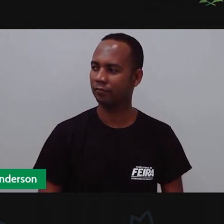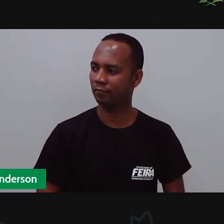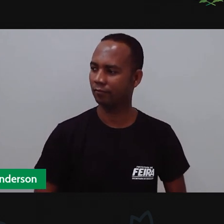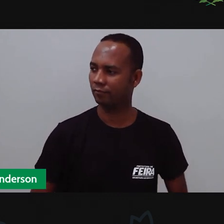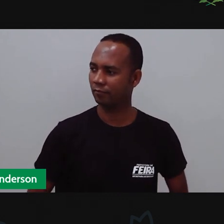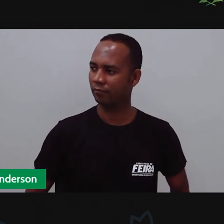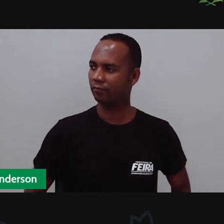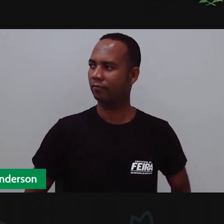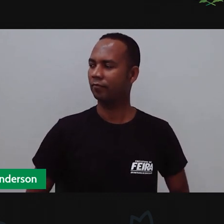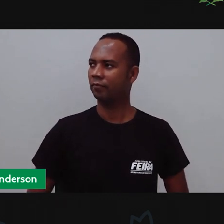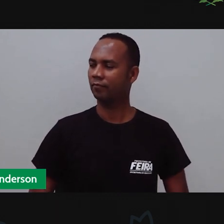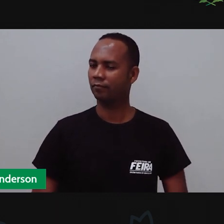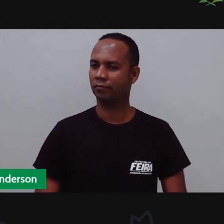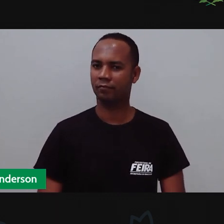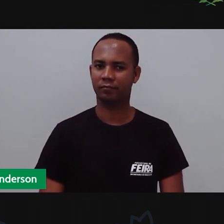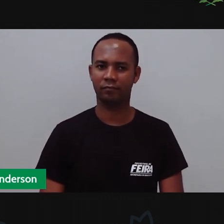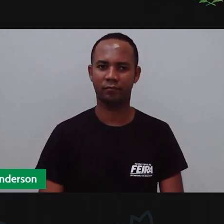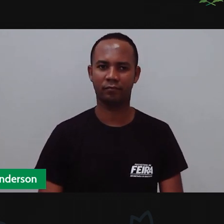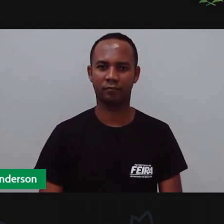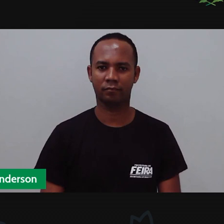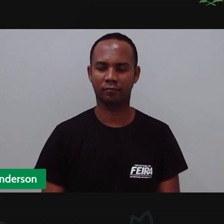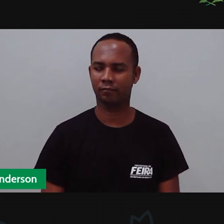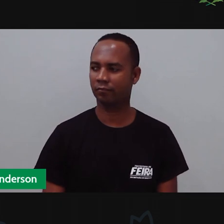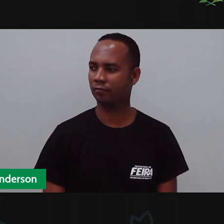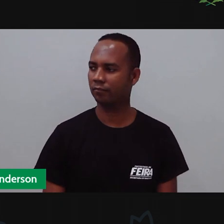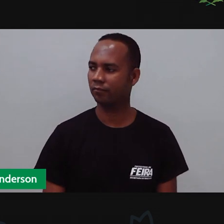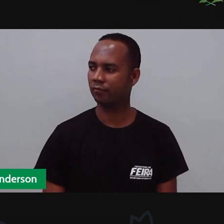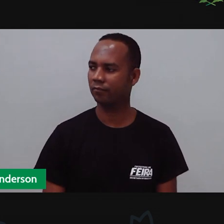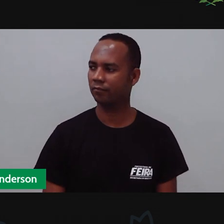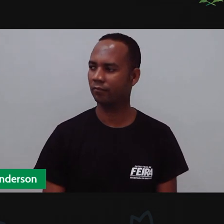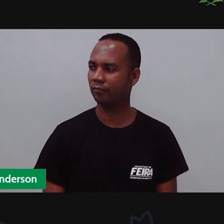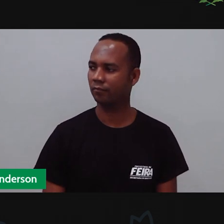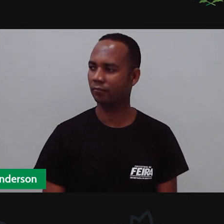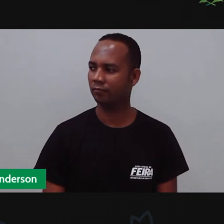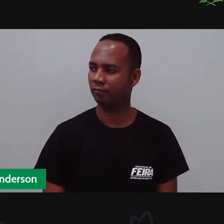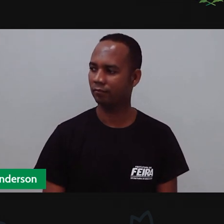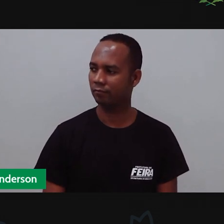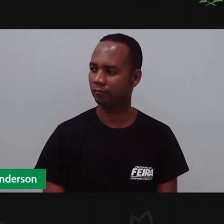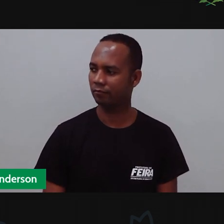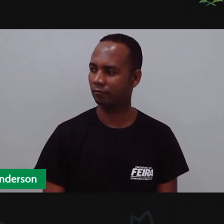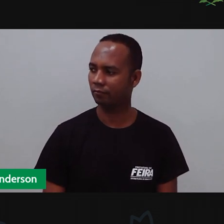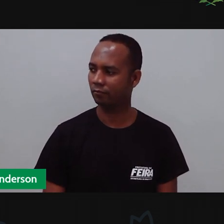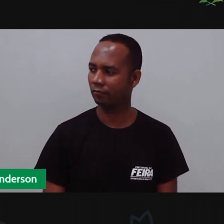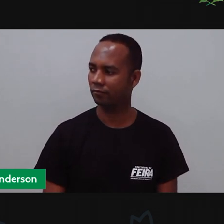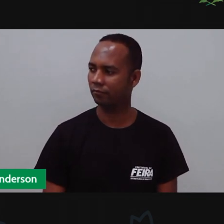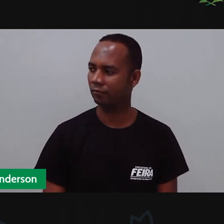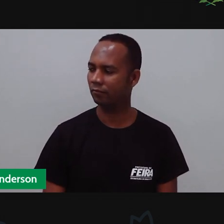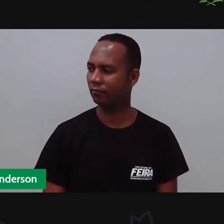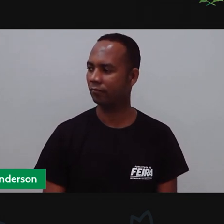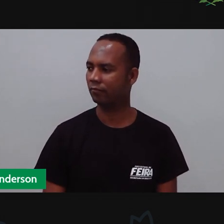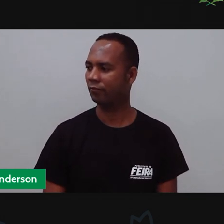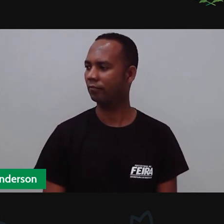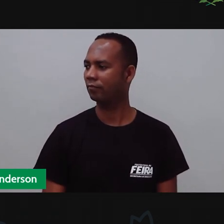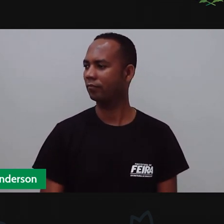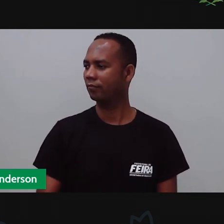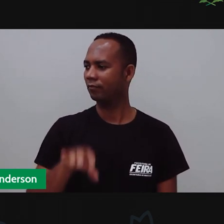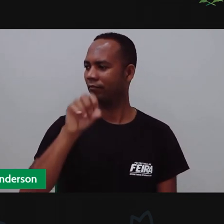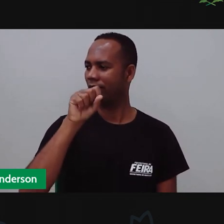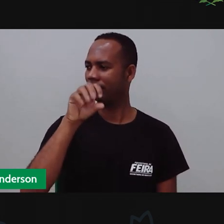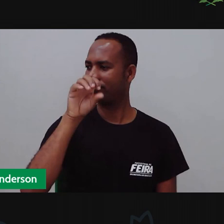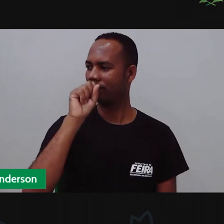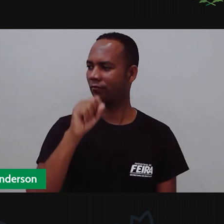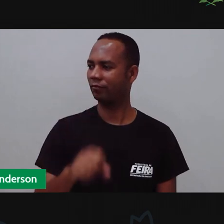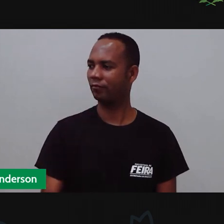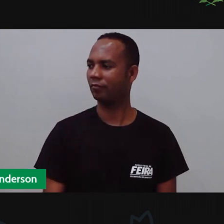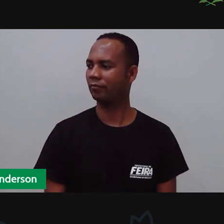paçoca. 5, a paçoca 6 e 1, 7. Vânia ganhou de você. Ah, foi Mari! Ganhamos e nem roubamos, tá vendo?